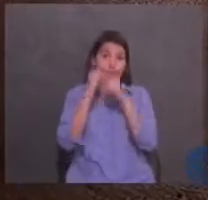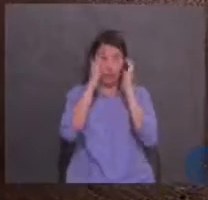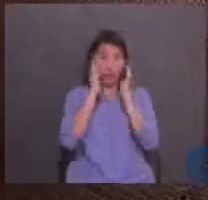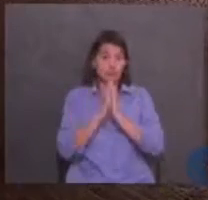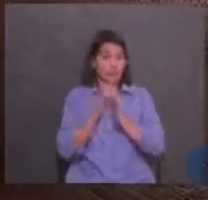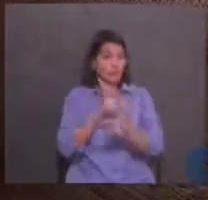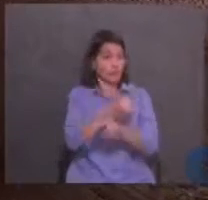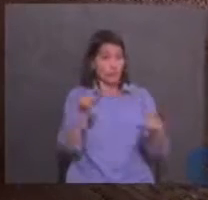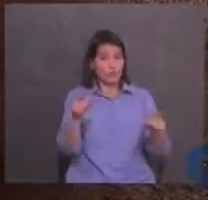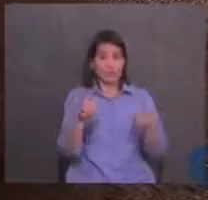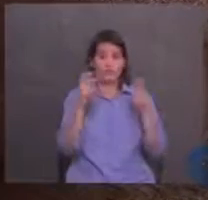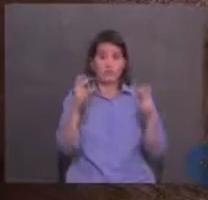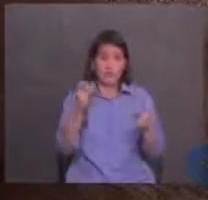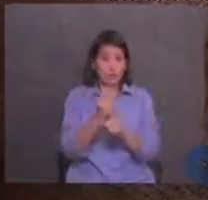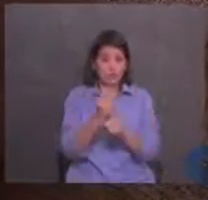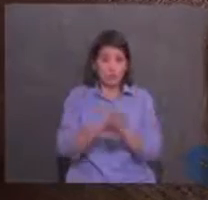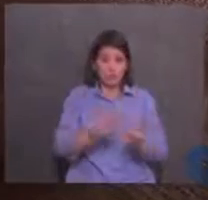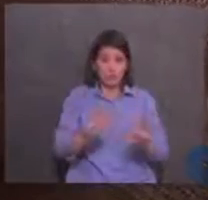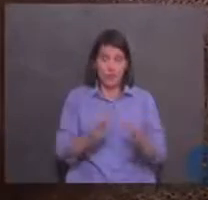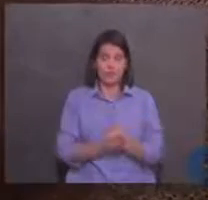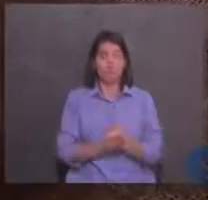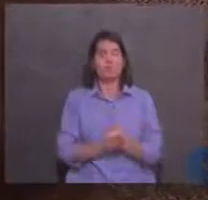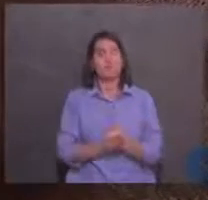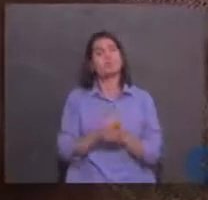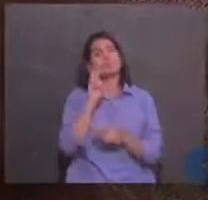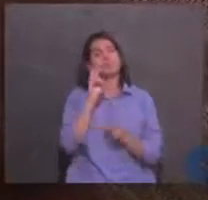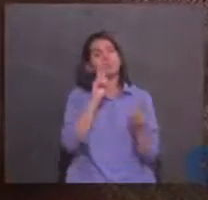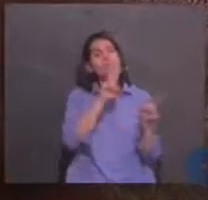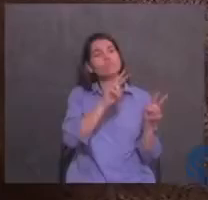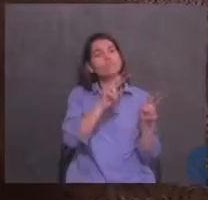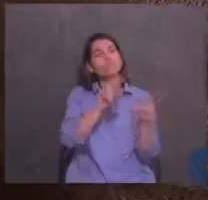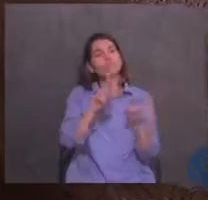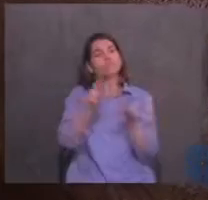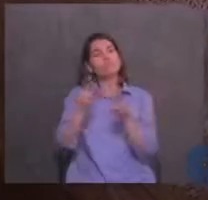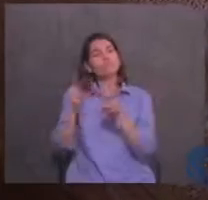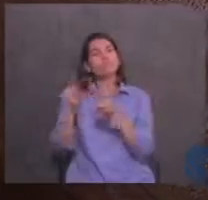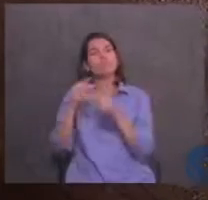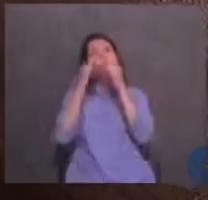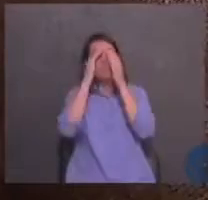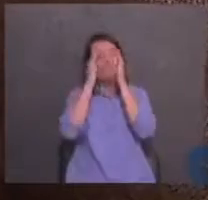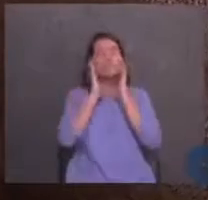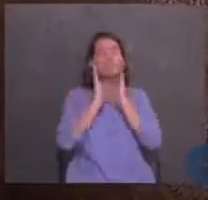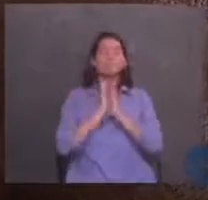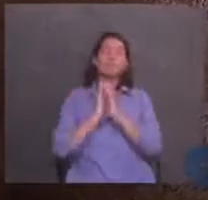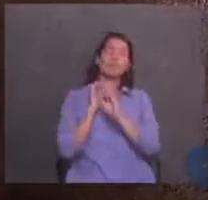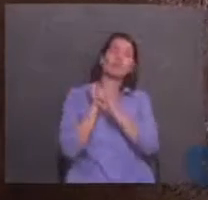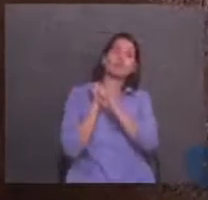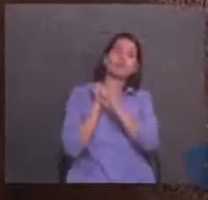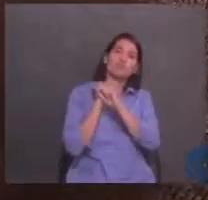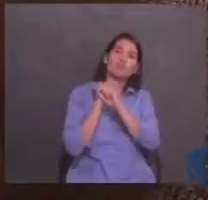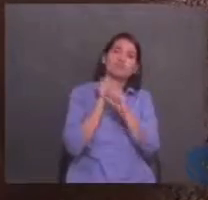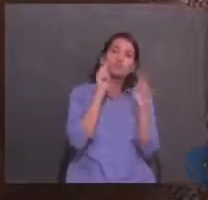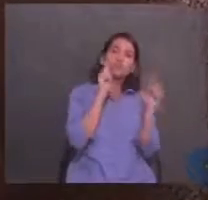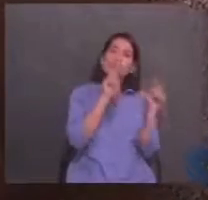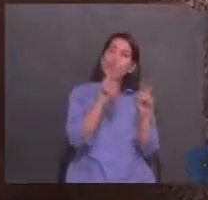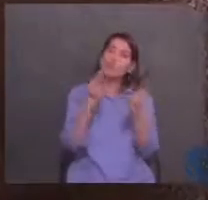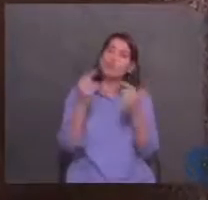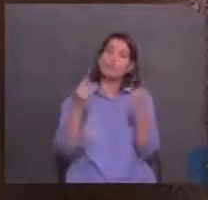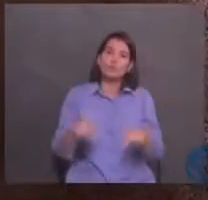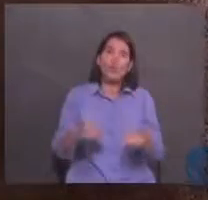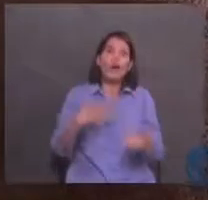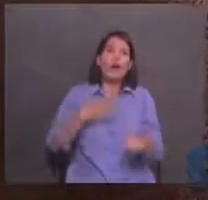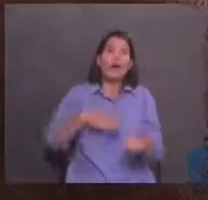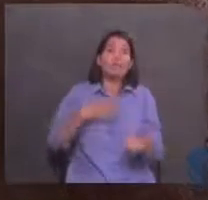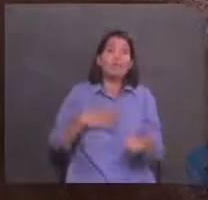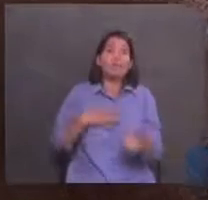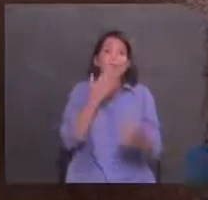Acompanhemos o andor de Nossa Senhora com o nosso olhar, sem cedermos ao desejo de nos